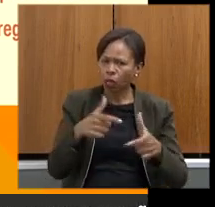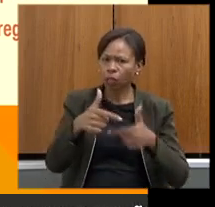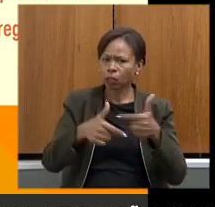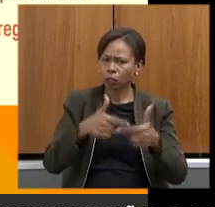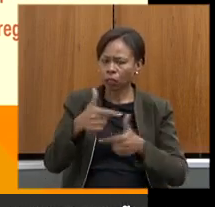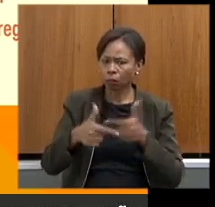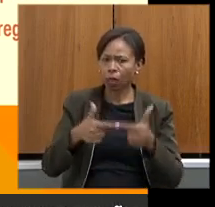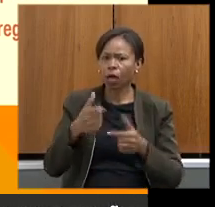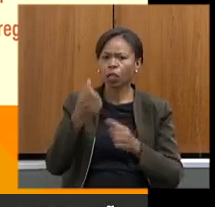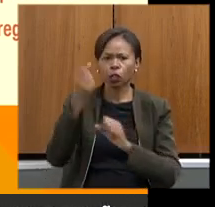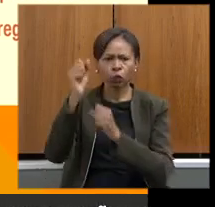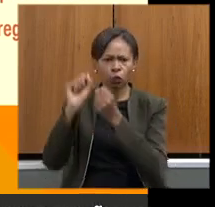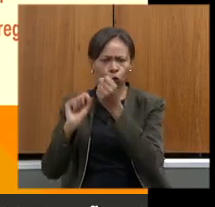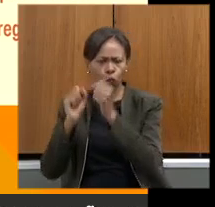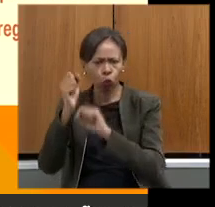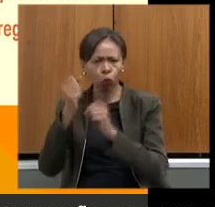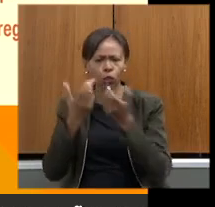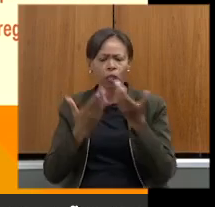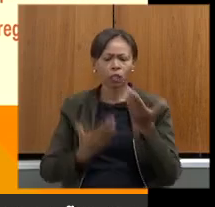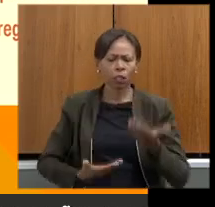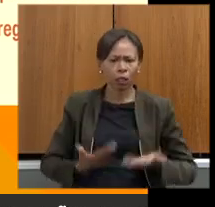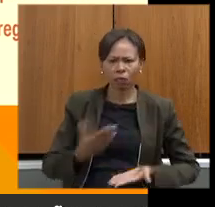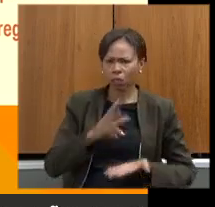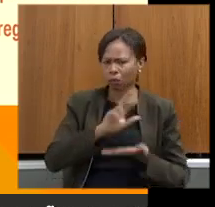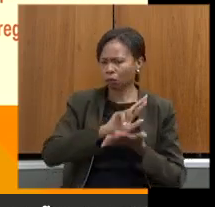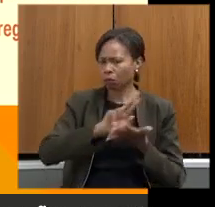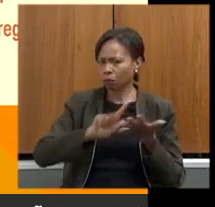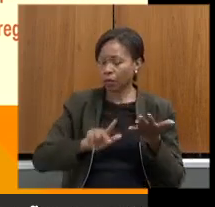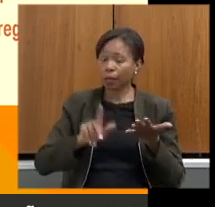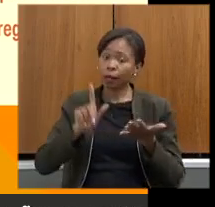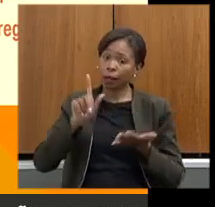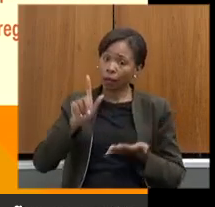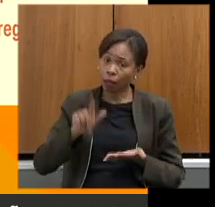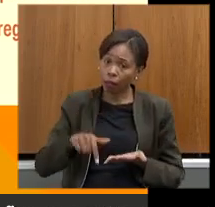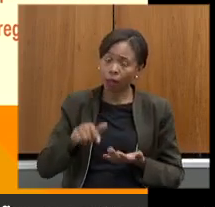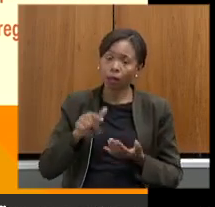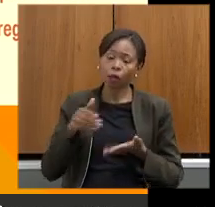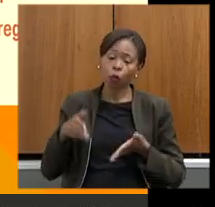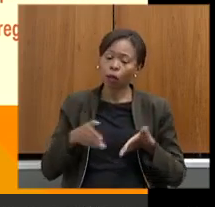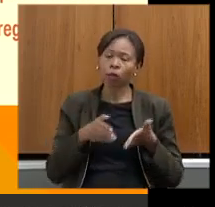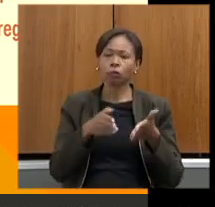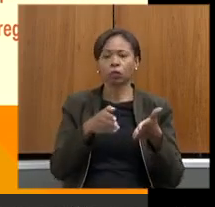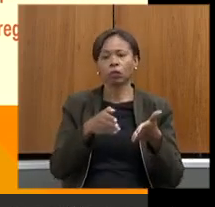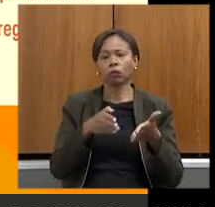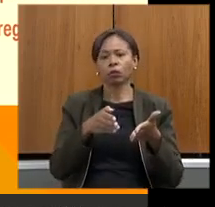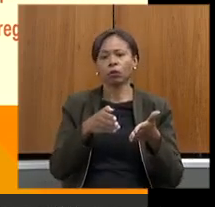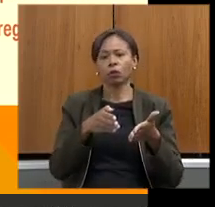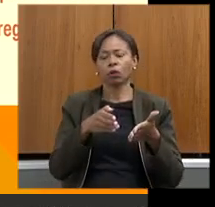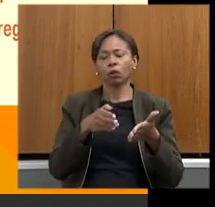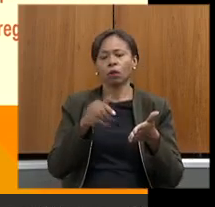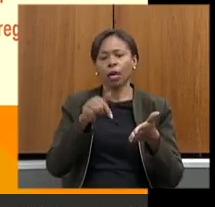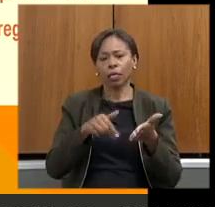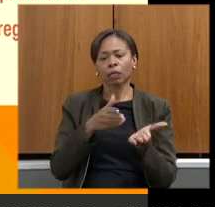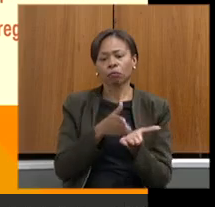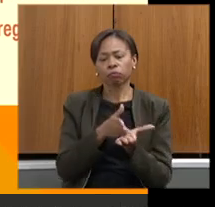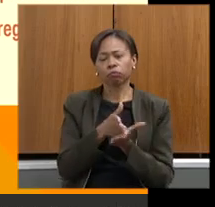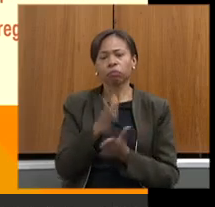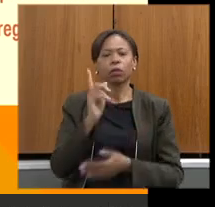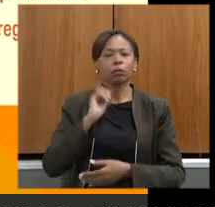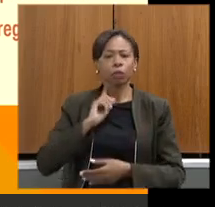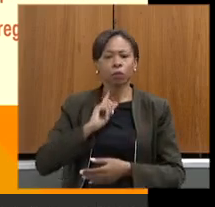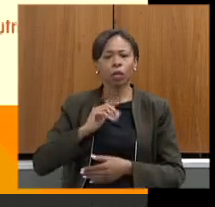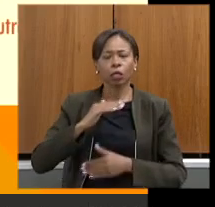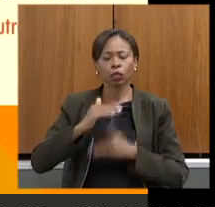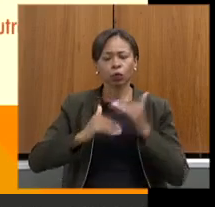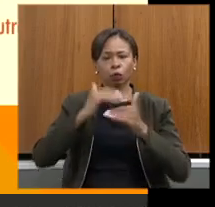serviço de indústria e esse é o caminho não é que Minas Gerais é trilha em relação ao desenvolvimento